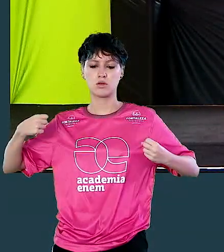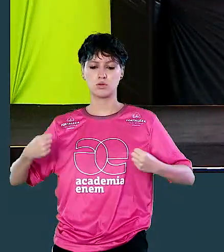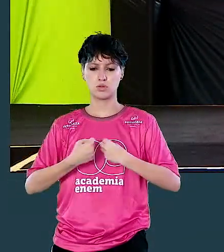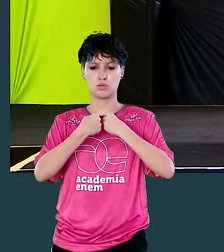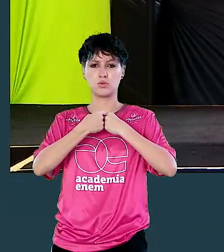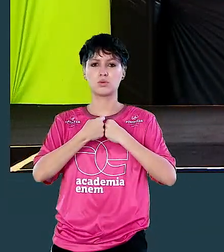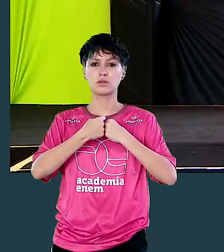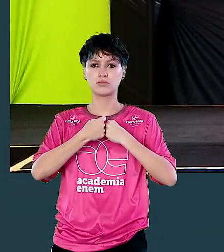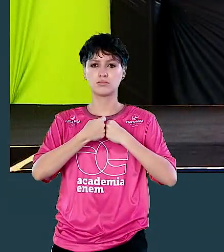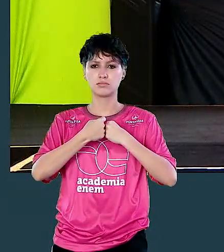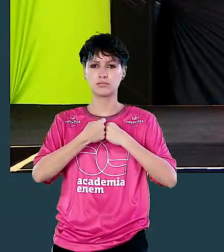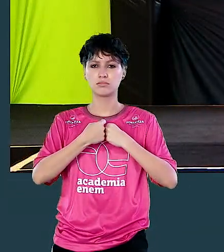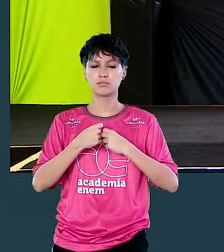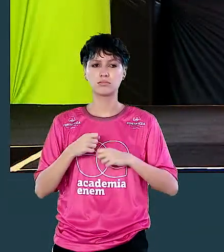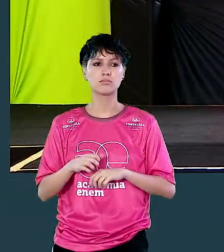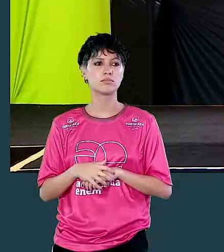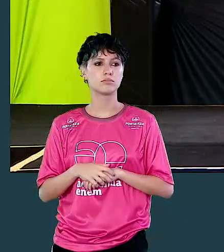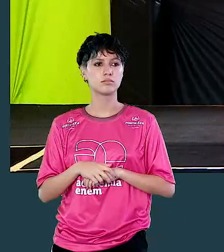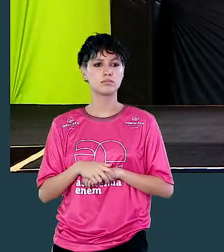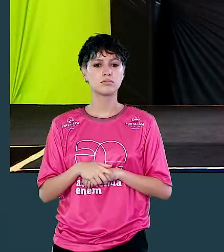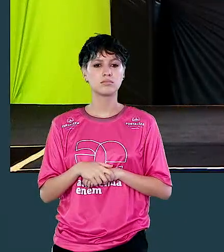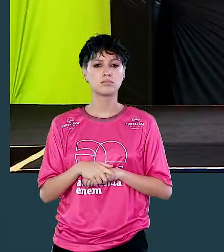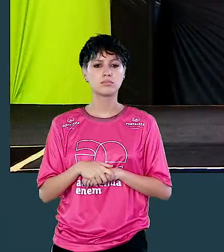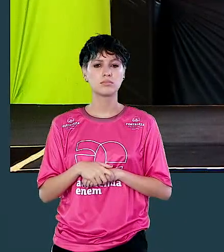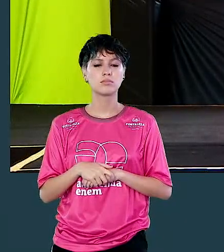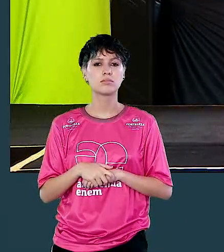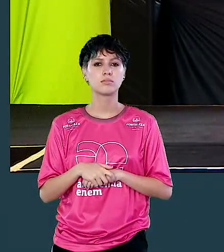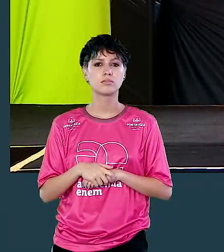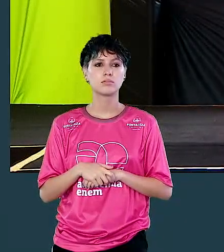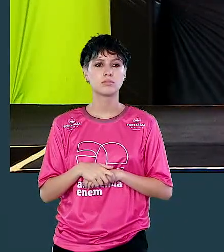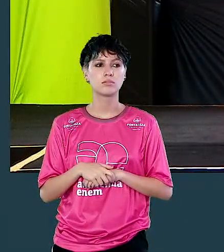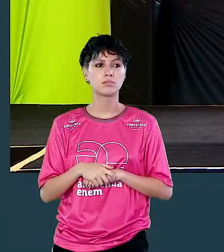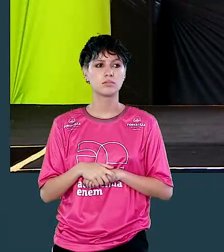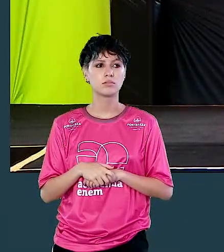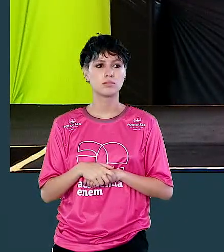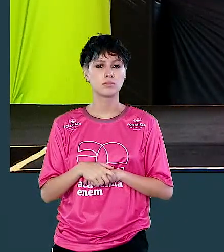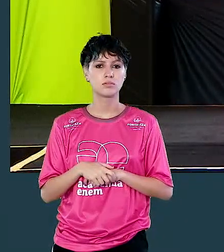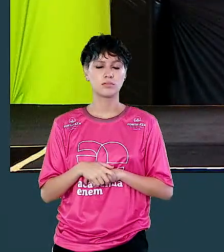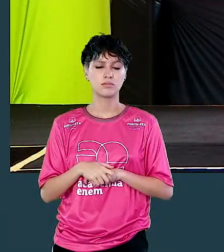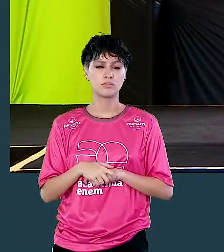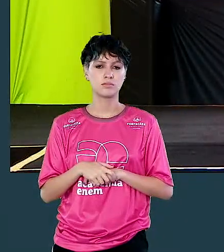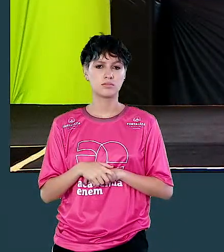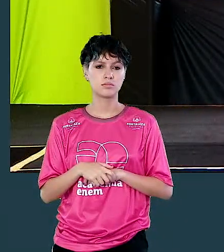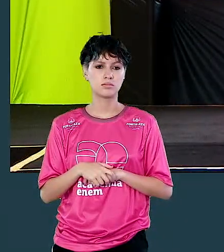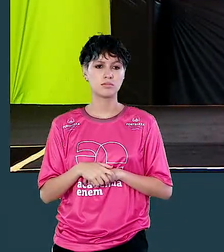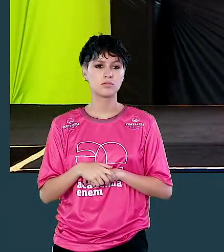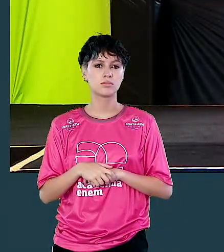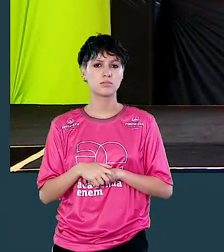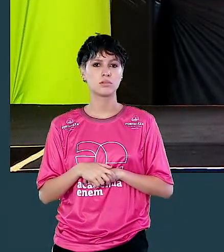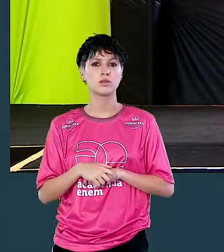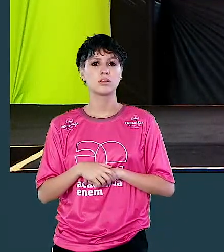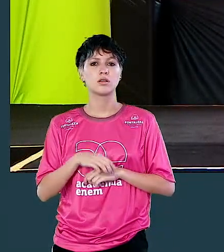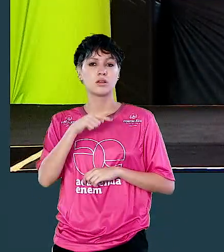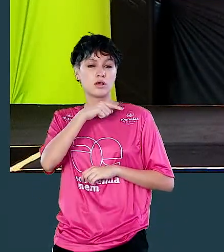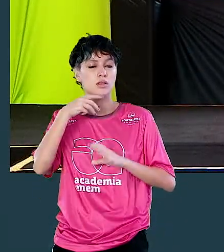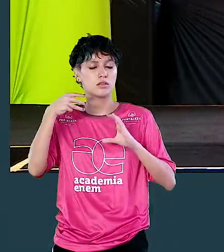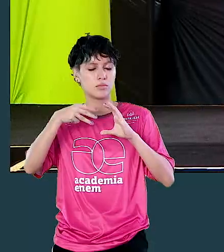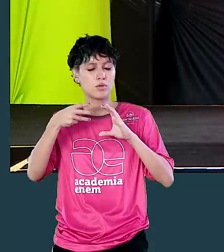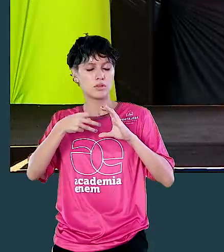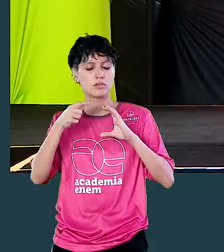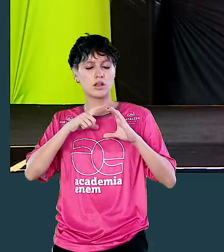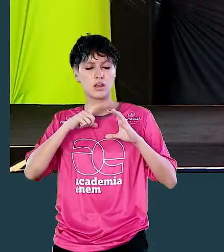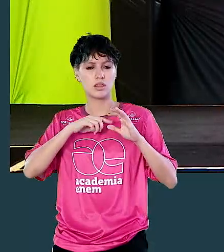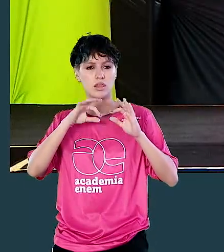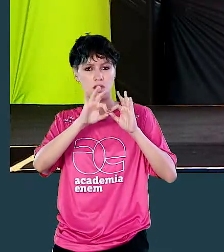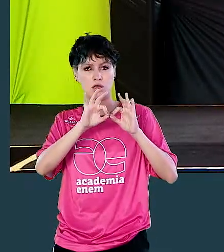grande superfície de contato. Falso. Essas moléculas têm ramificação. Se elas têm ramificações, elas estão mais afastadas, ó.